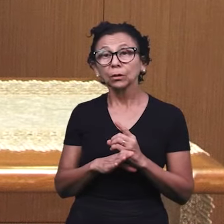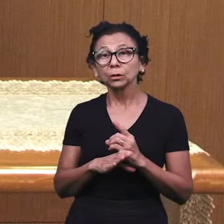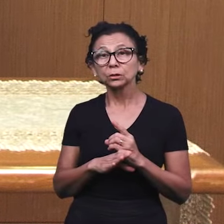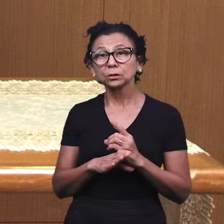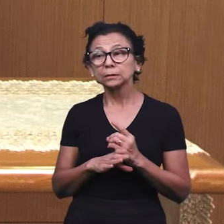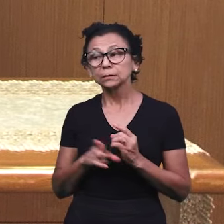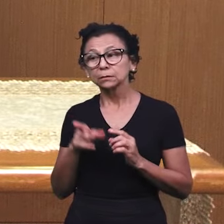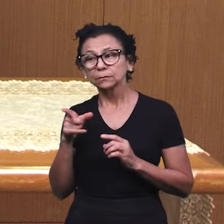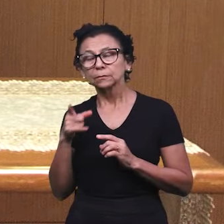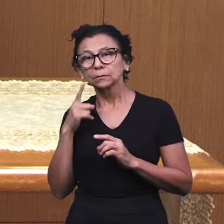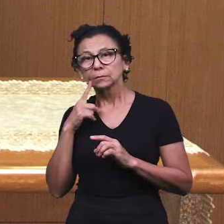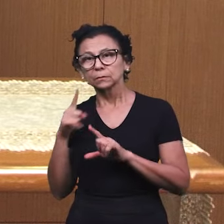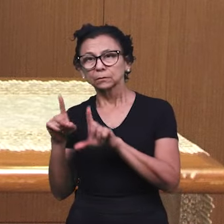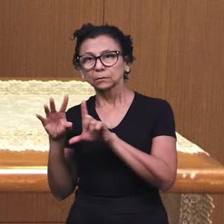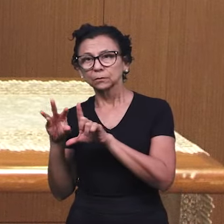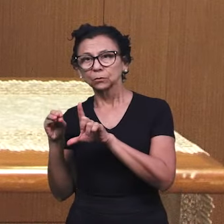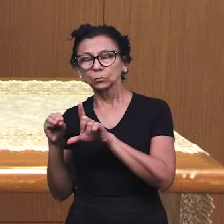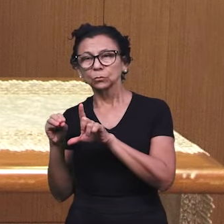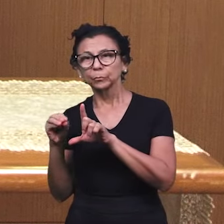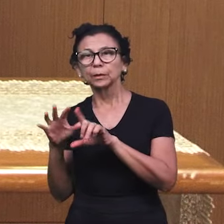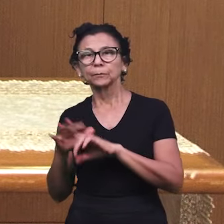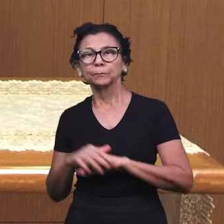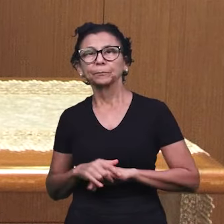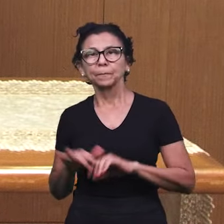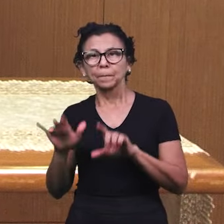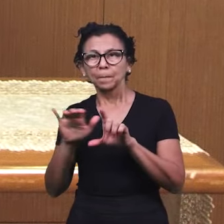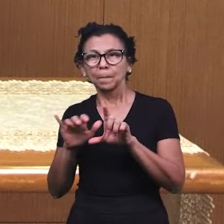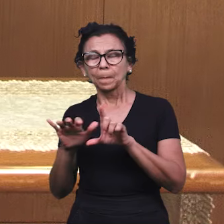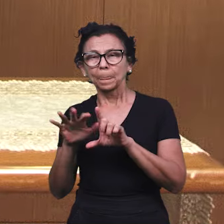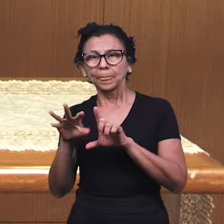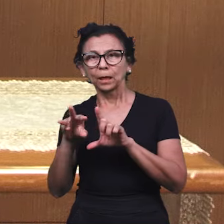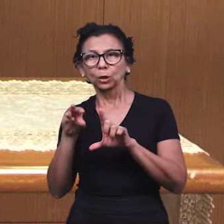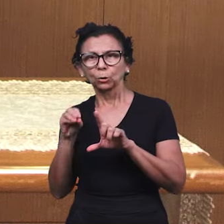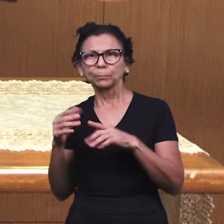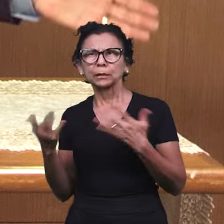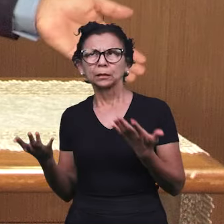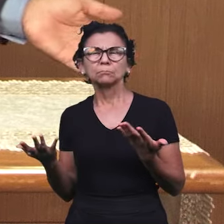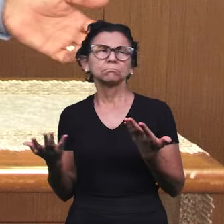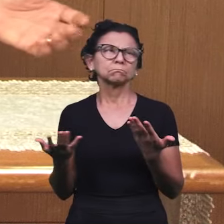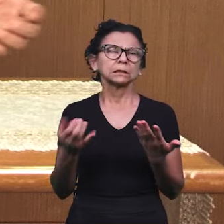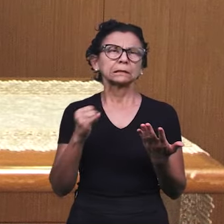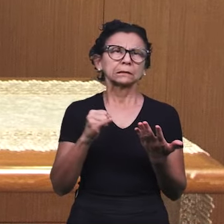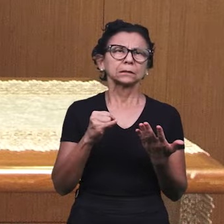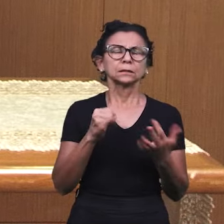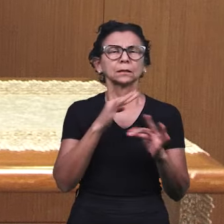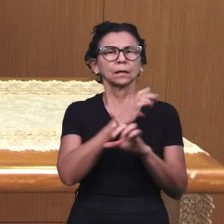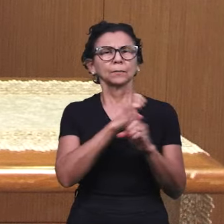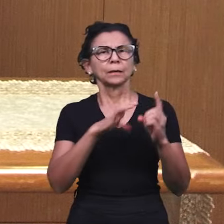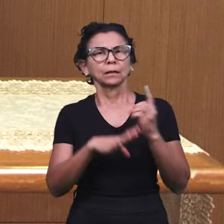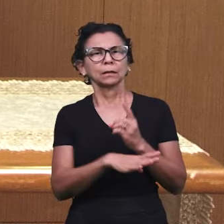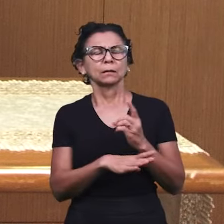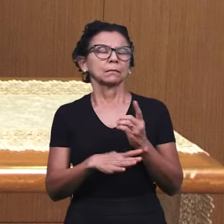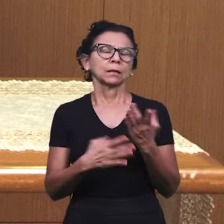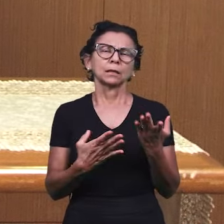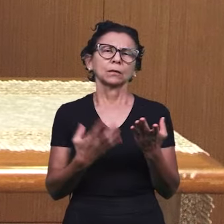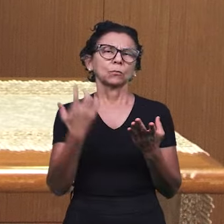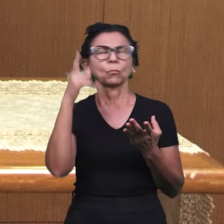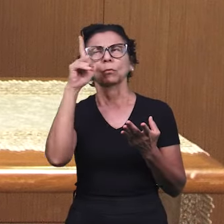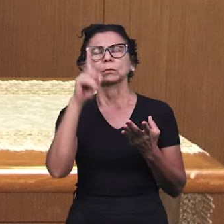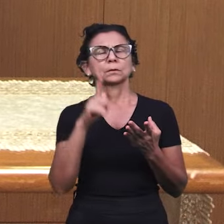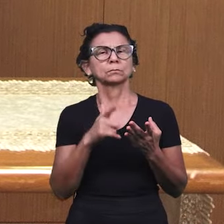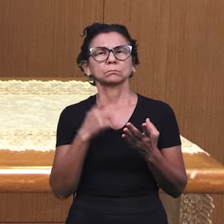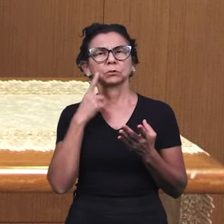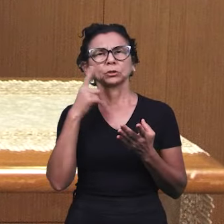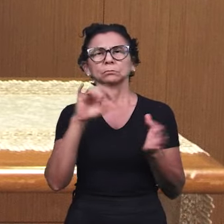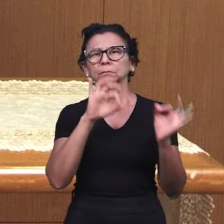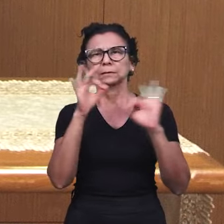faça a leitura desse QR Code. Envie a sua experiência, ou teve uma experiência com a escola bíblica, ou em qualquer outro dia, envie a sua